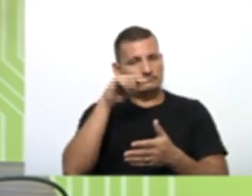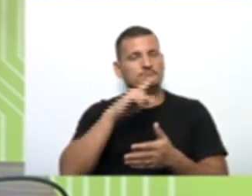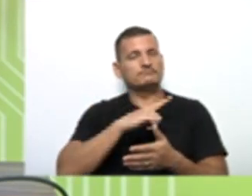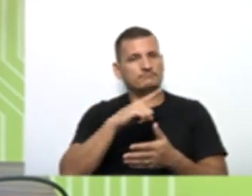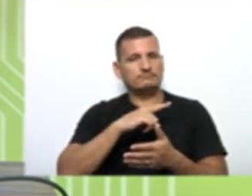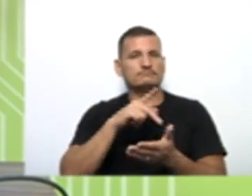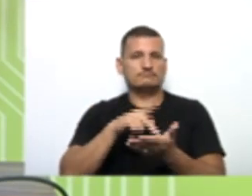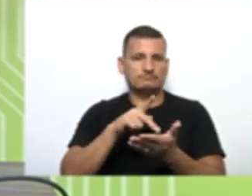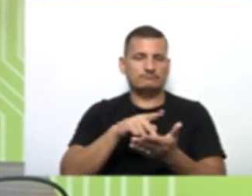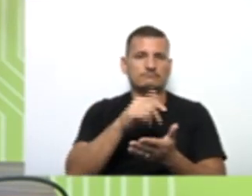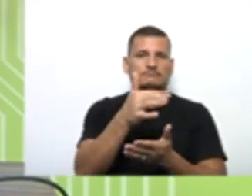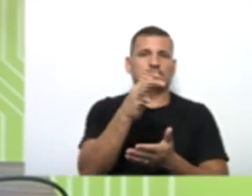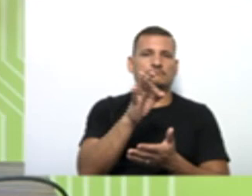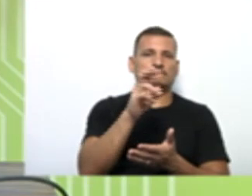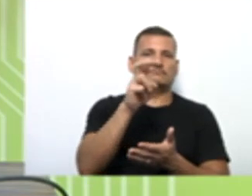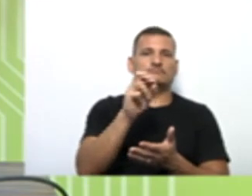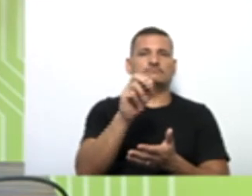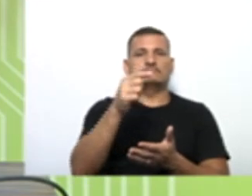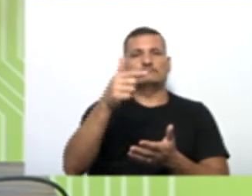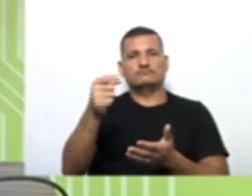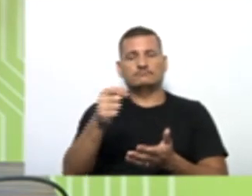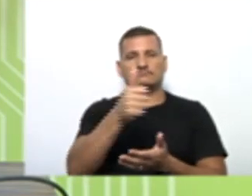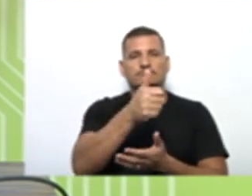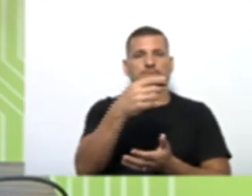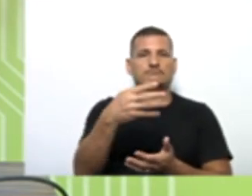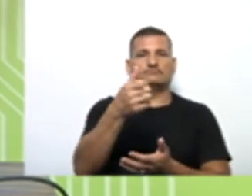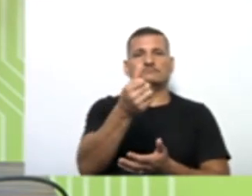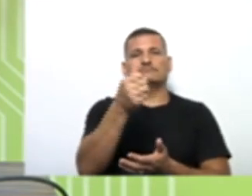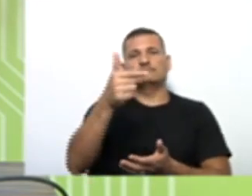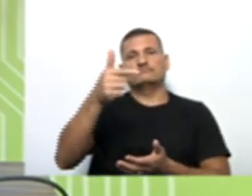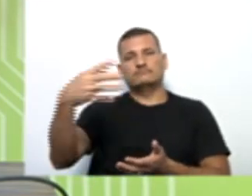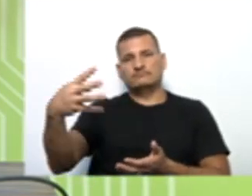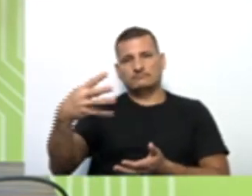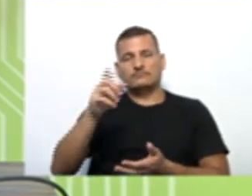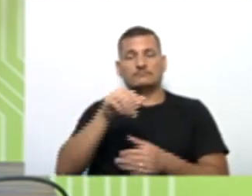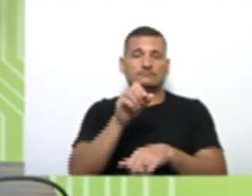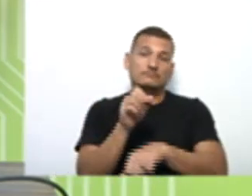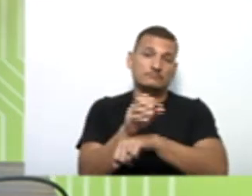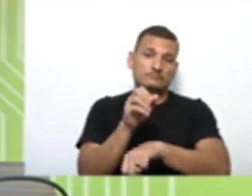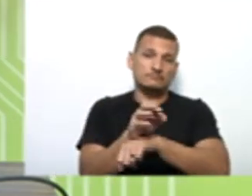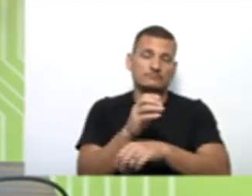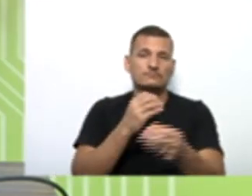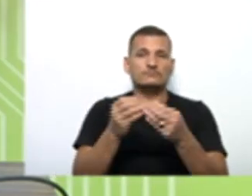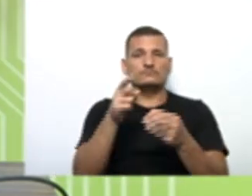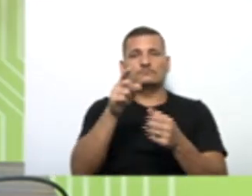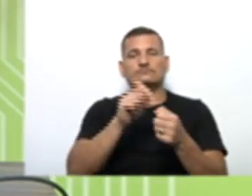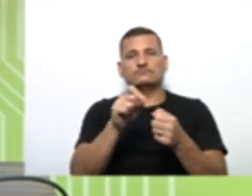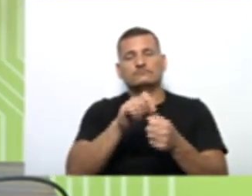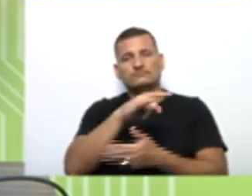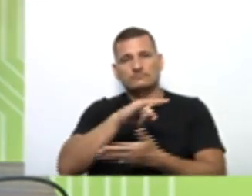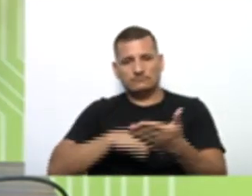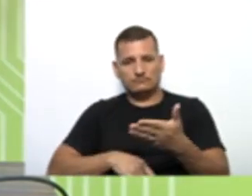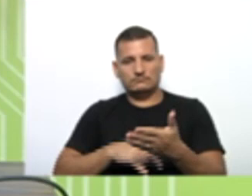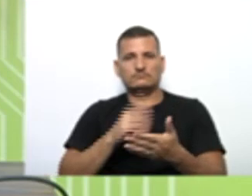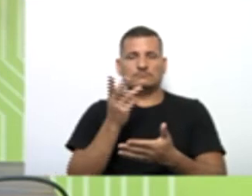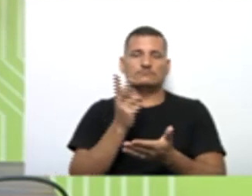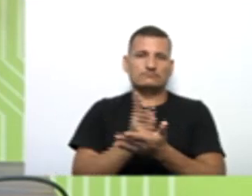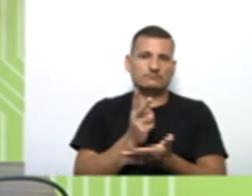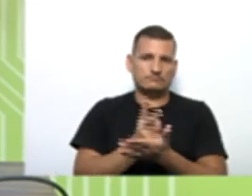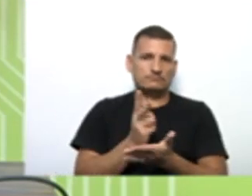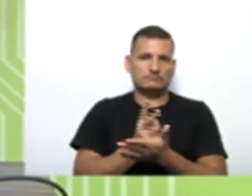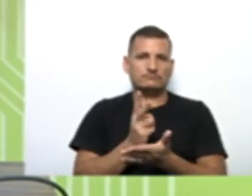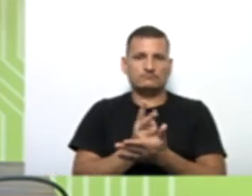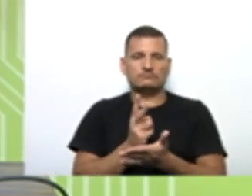a 10.520, a 14.624, que são orientações de como você elaborar o documento. Sempre você vai precisar